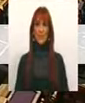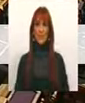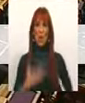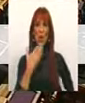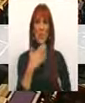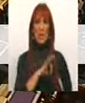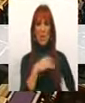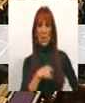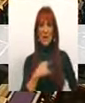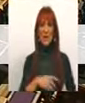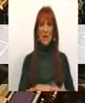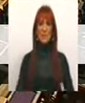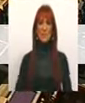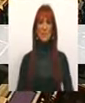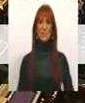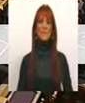Muito obrigado, Sr. Presidente.